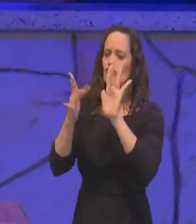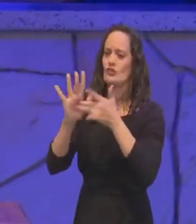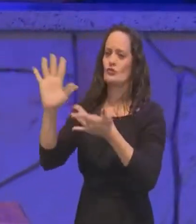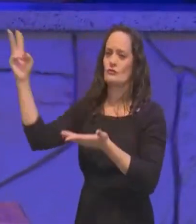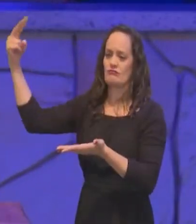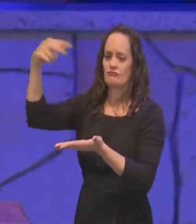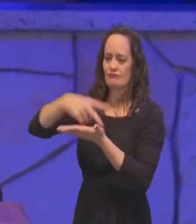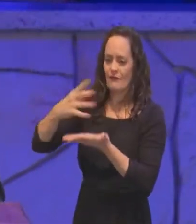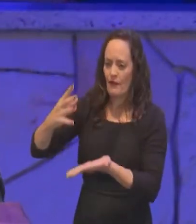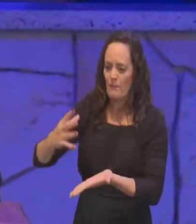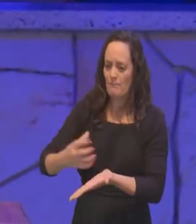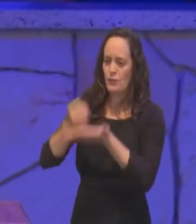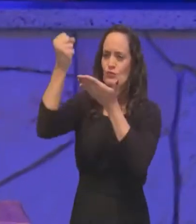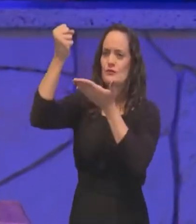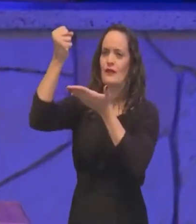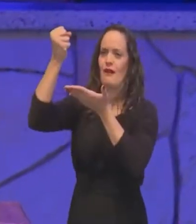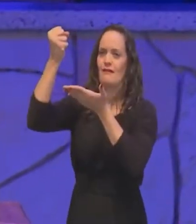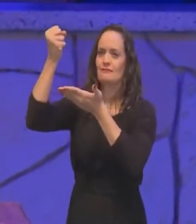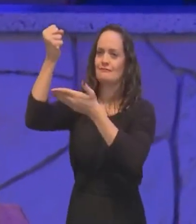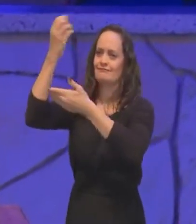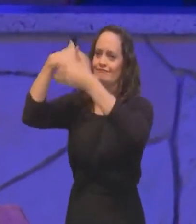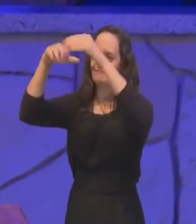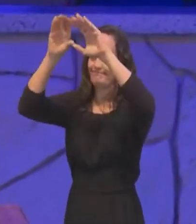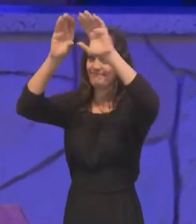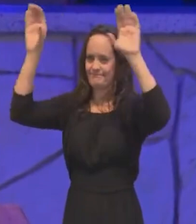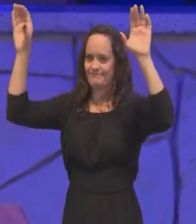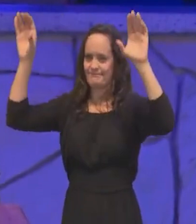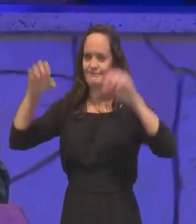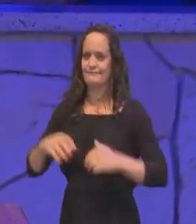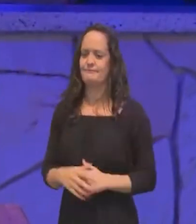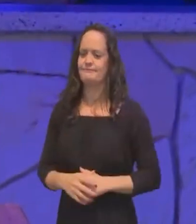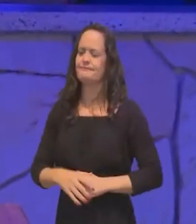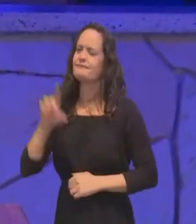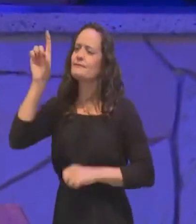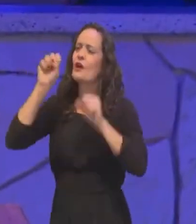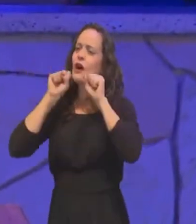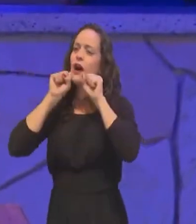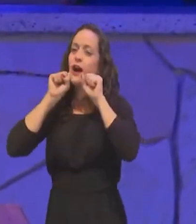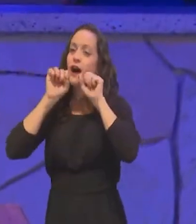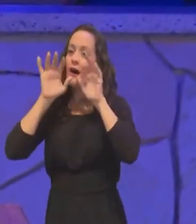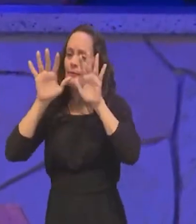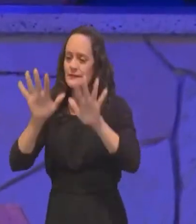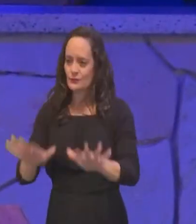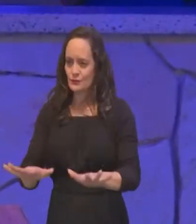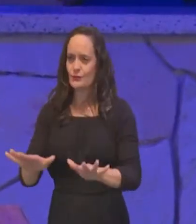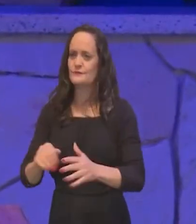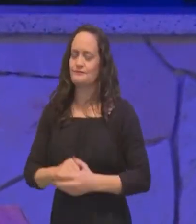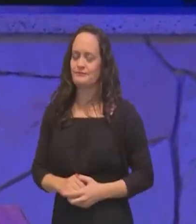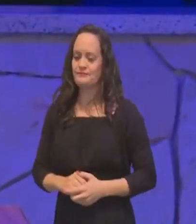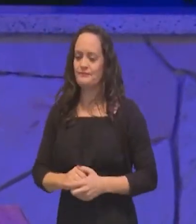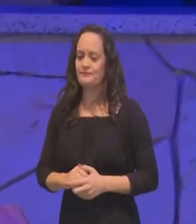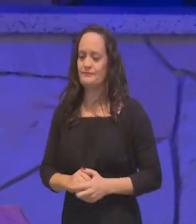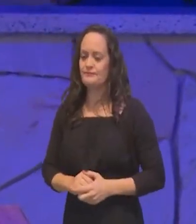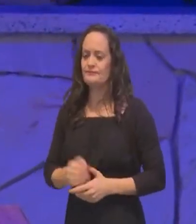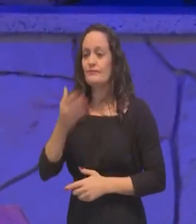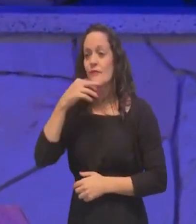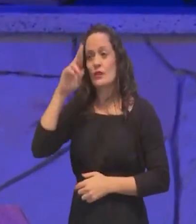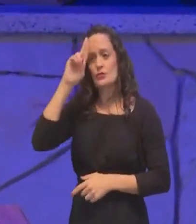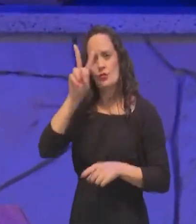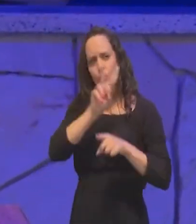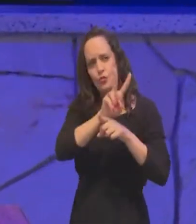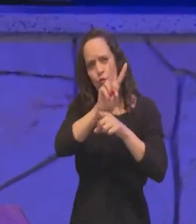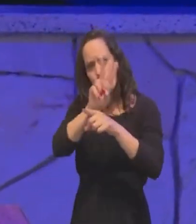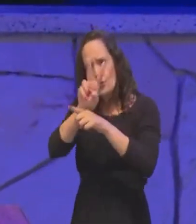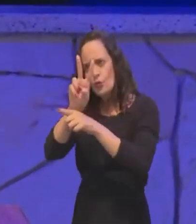buscá-la para o seu encontro. Que Deus nos abençoe, meus irmãos. Que o Senhor cuide de nós